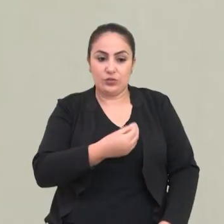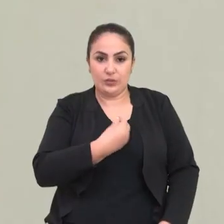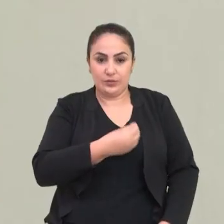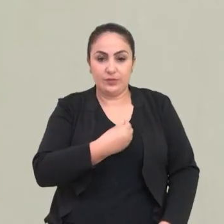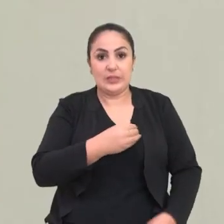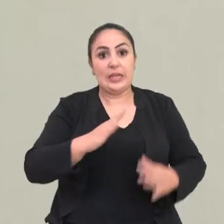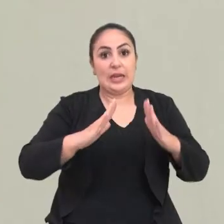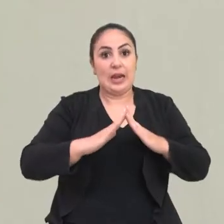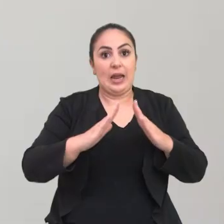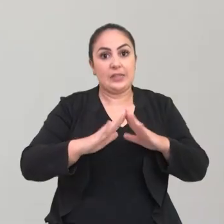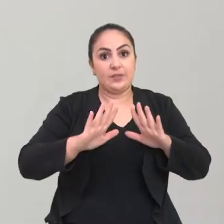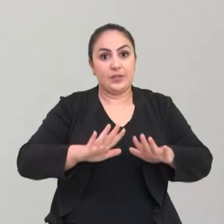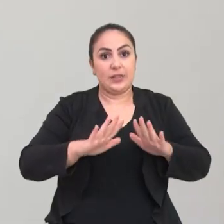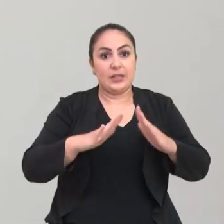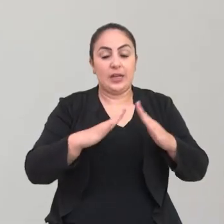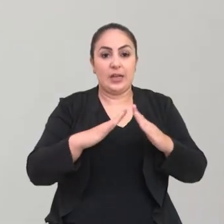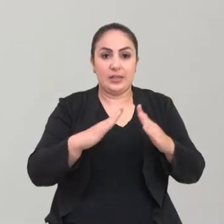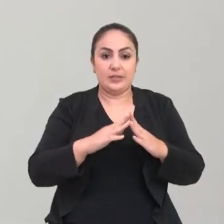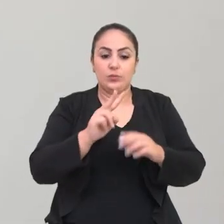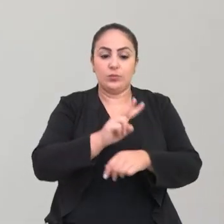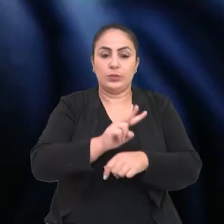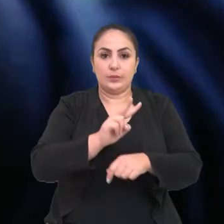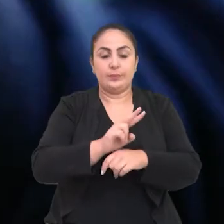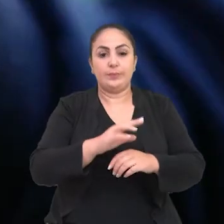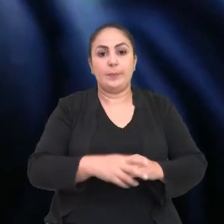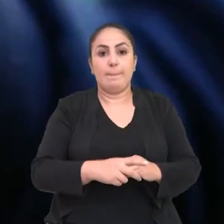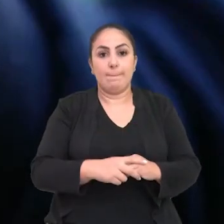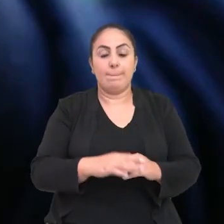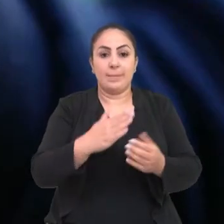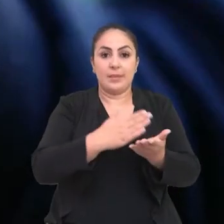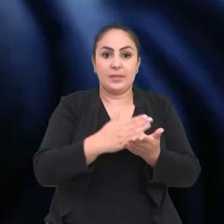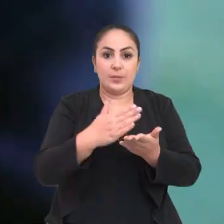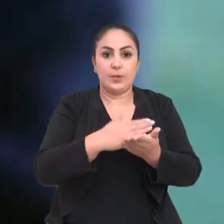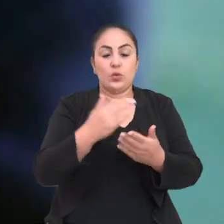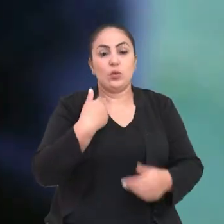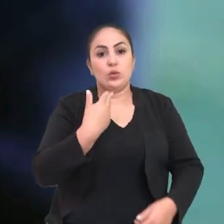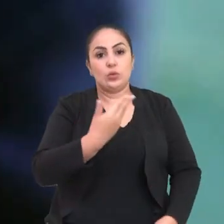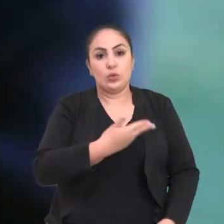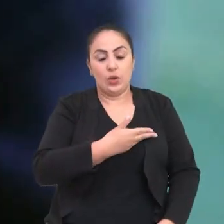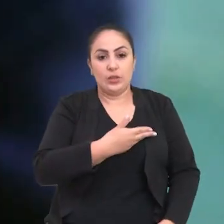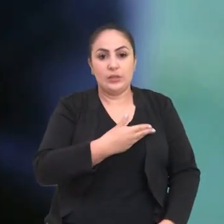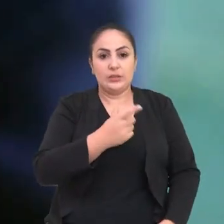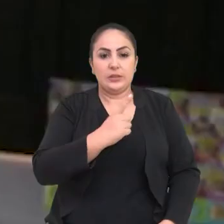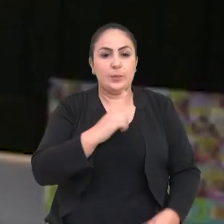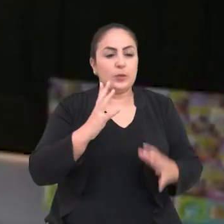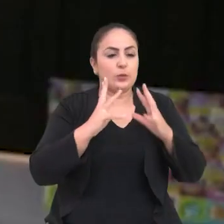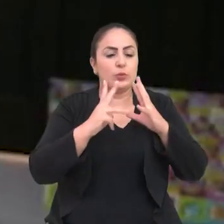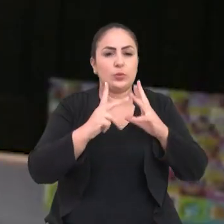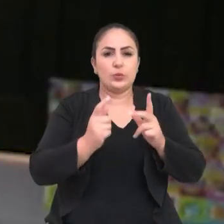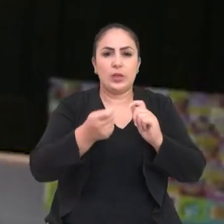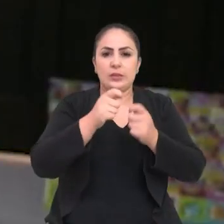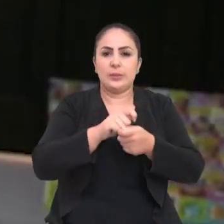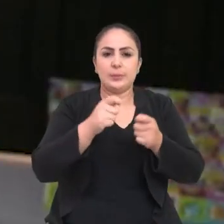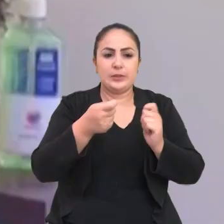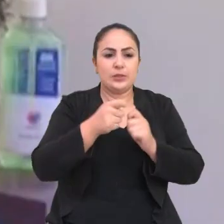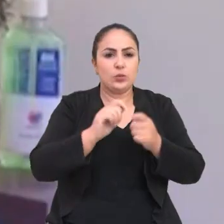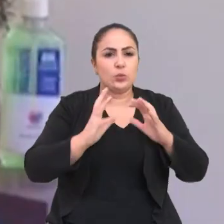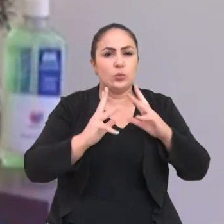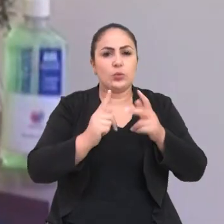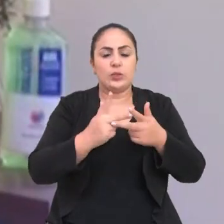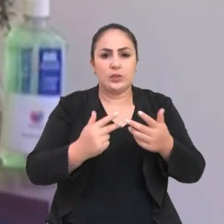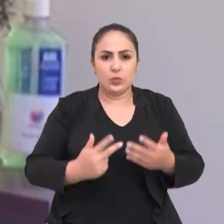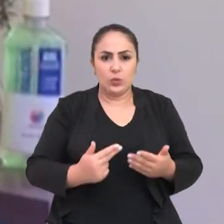crianças estavam em casa, né? Se cuidando. Inicialmente, né, a gente começou adaptando